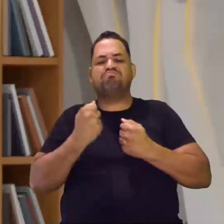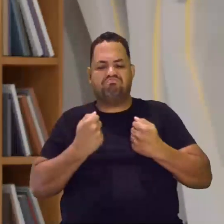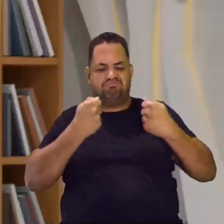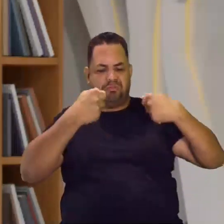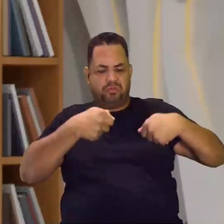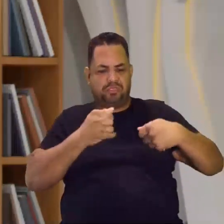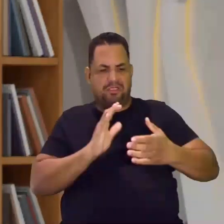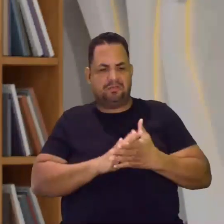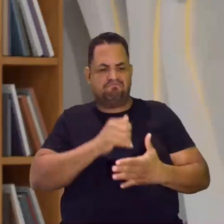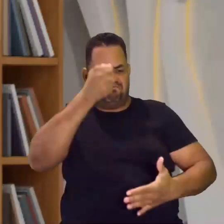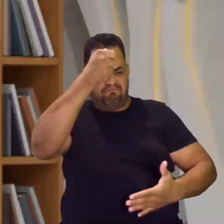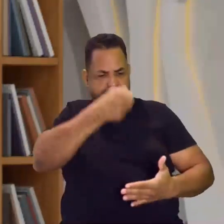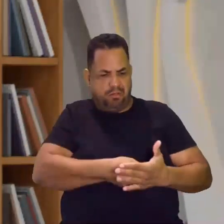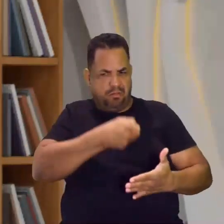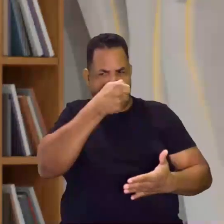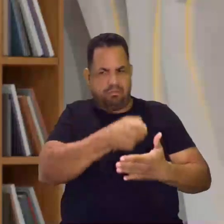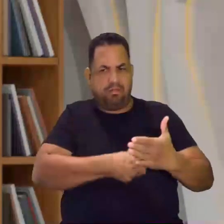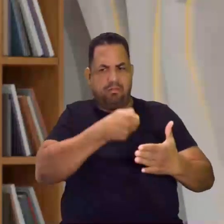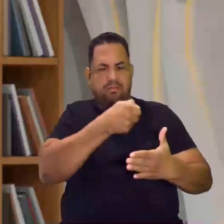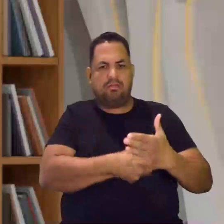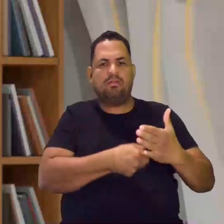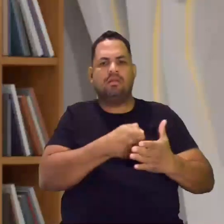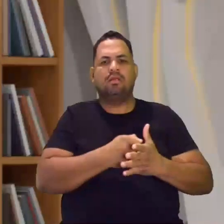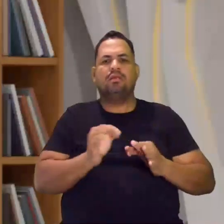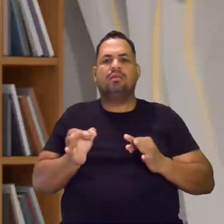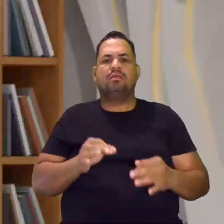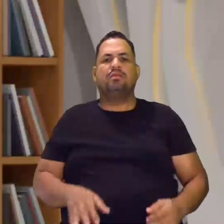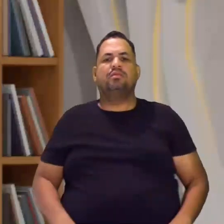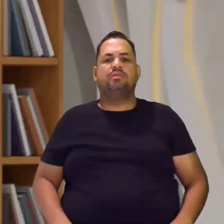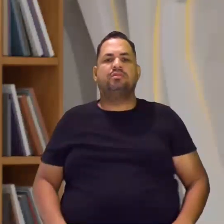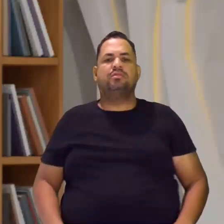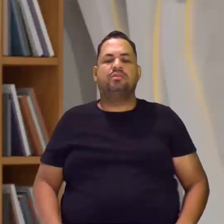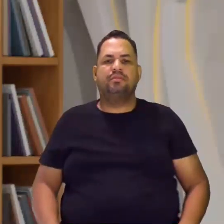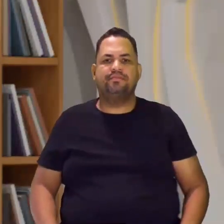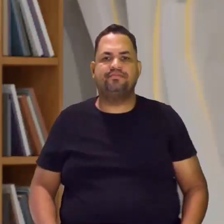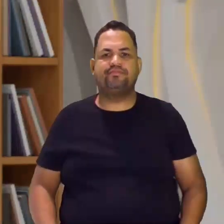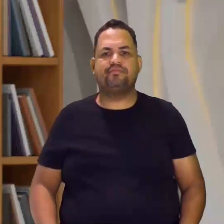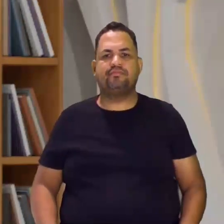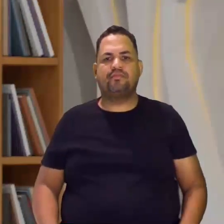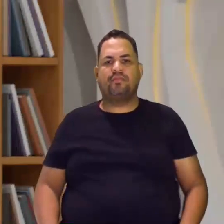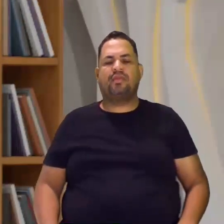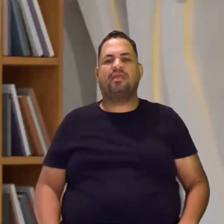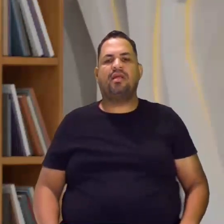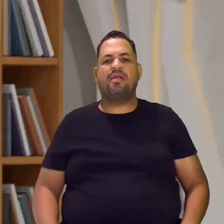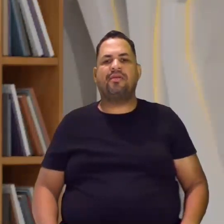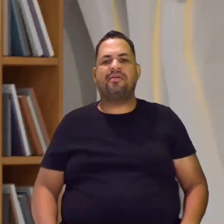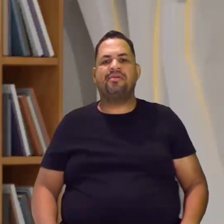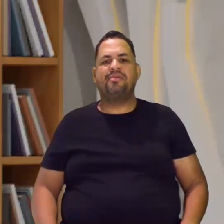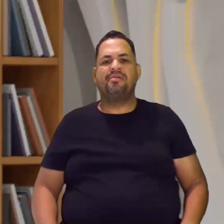né? Então, a forma foi através de...